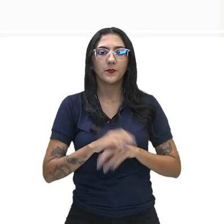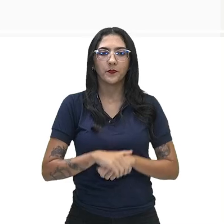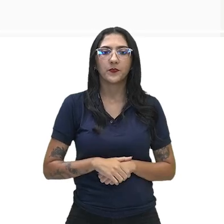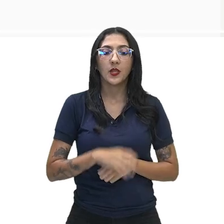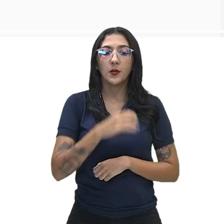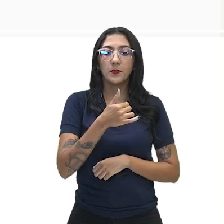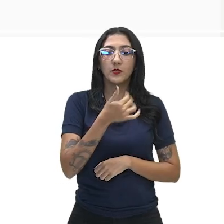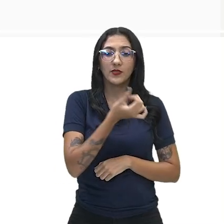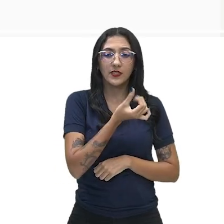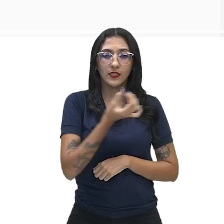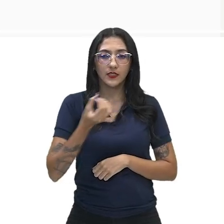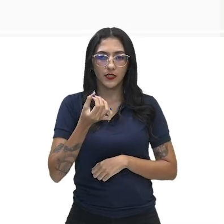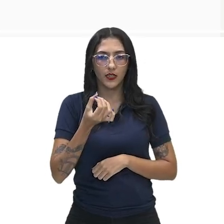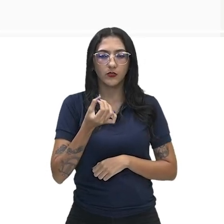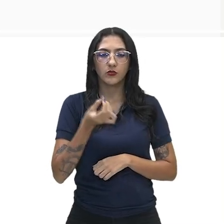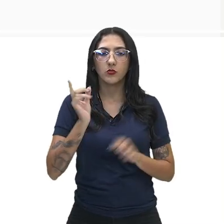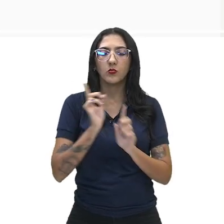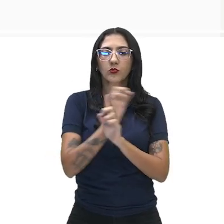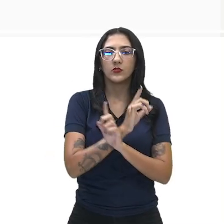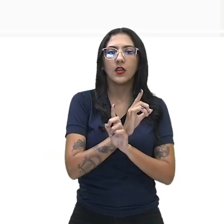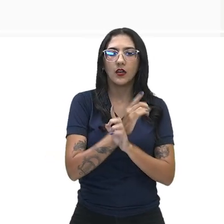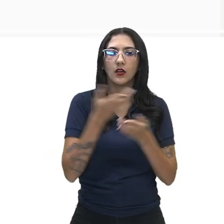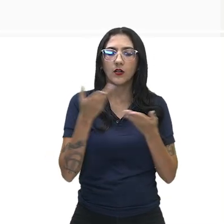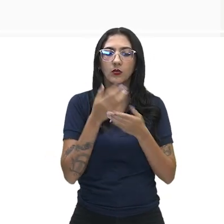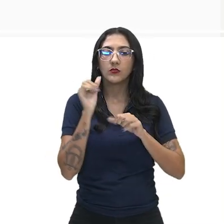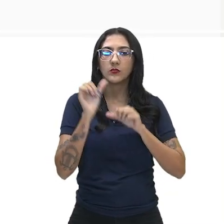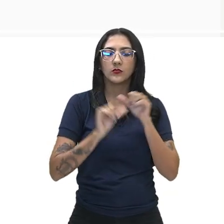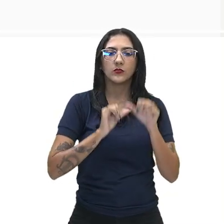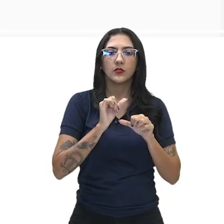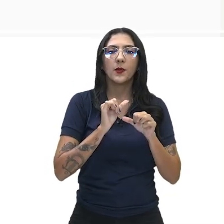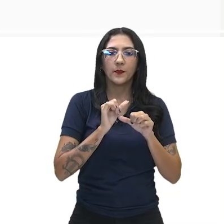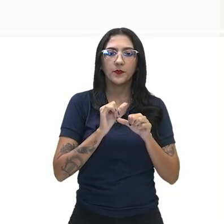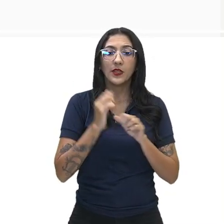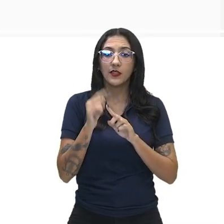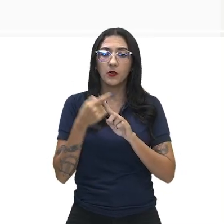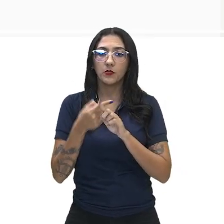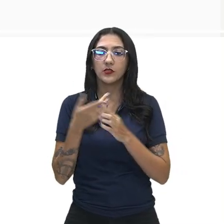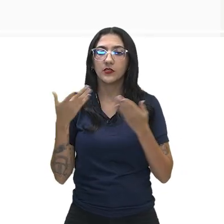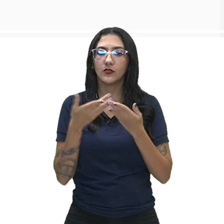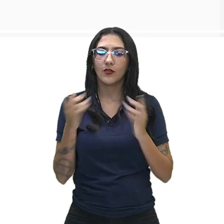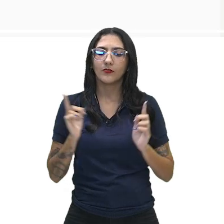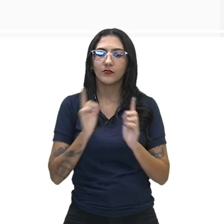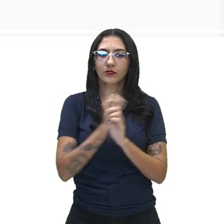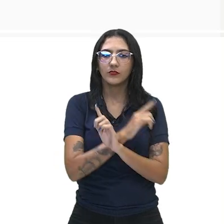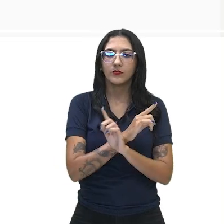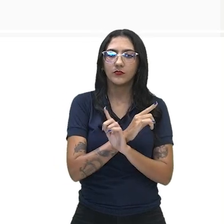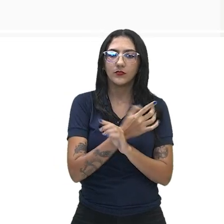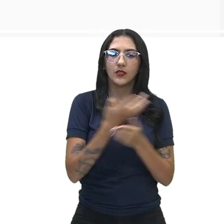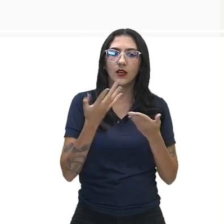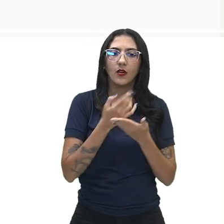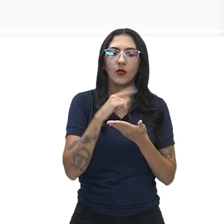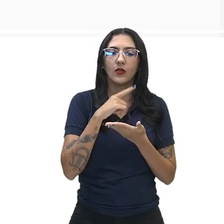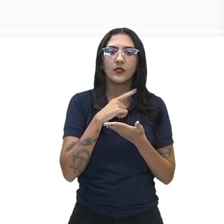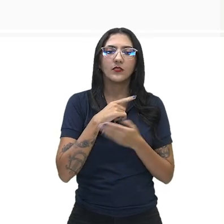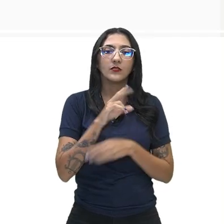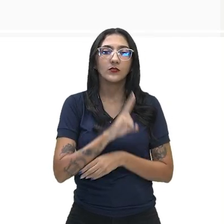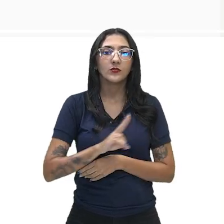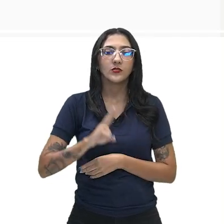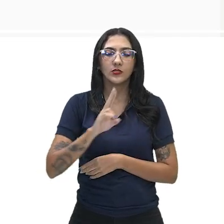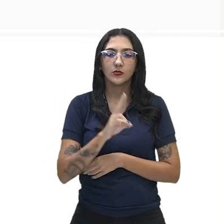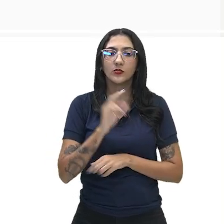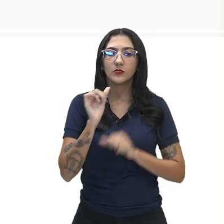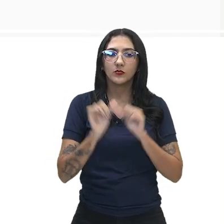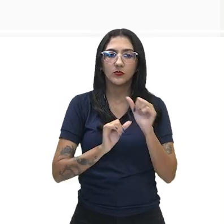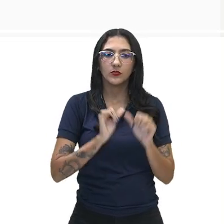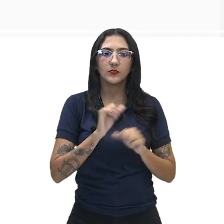outro lado da igualdade, trocando o sinal, porque o 1.600 é positivo, né? Você sabe, quando passa para o outro lado, a gente usa a operação inversa,